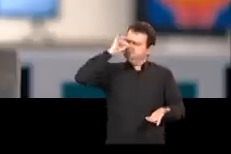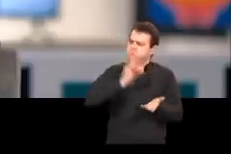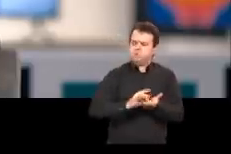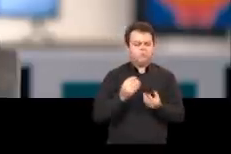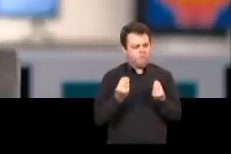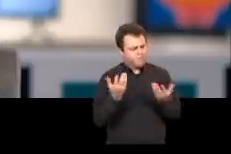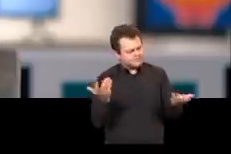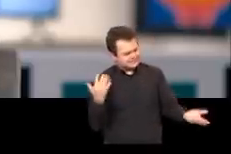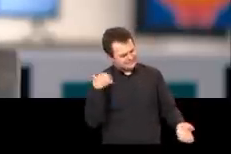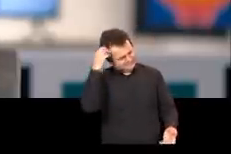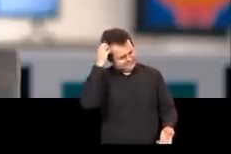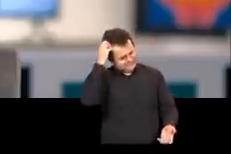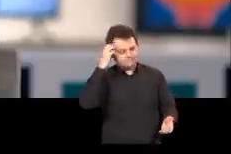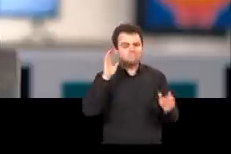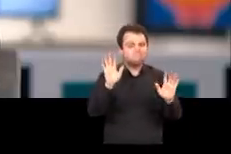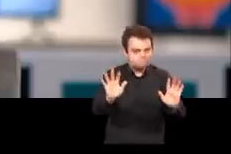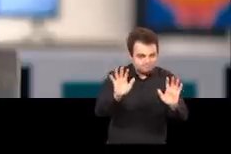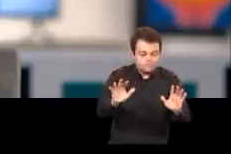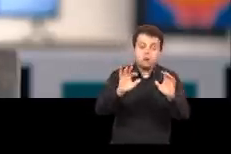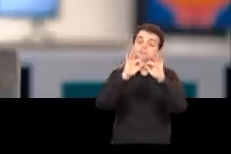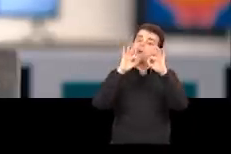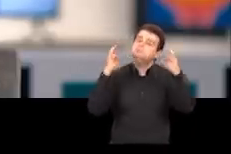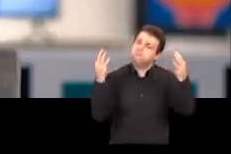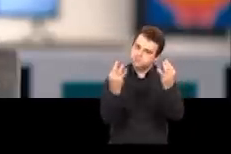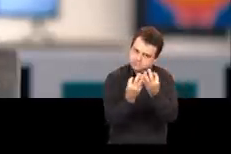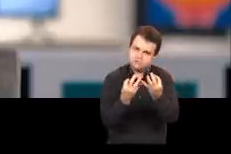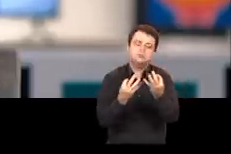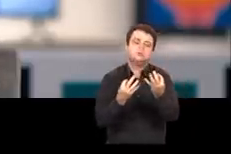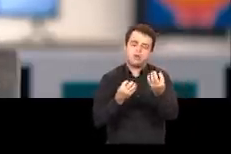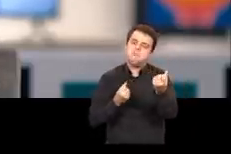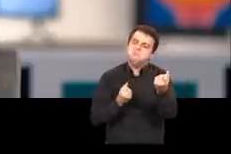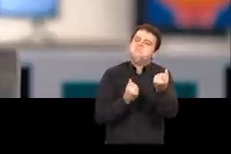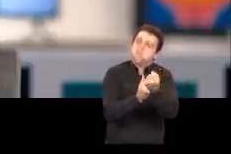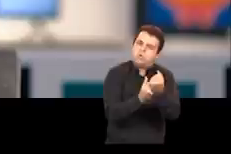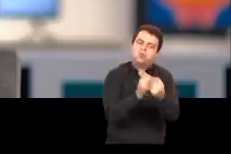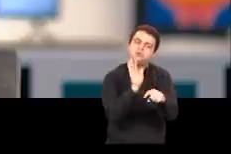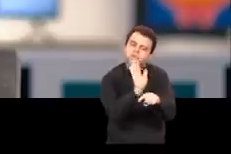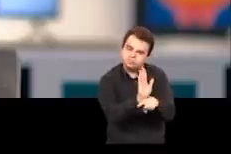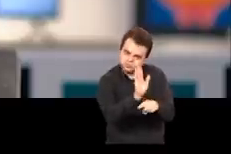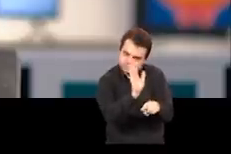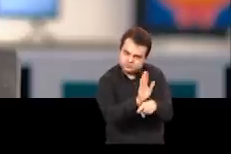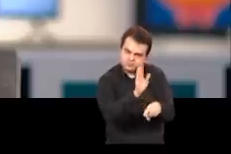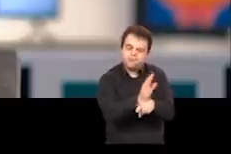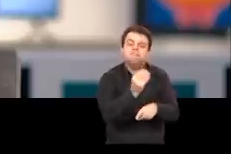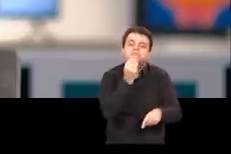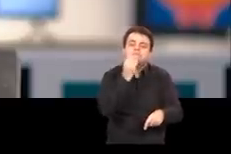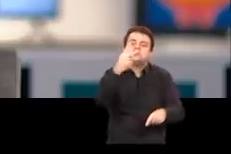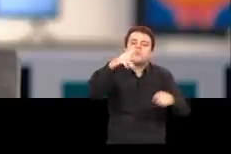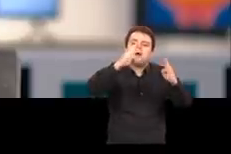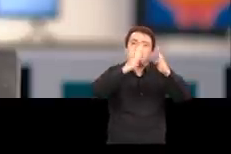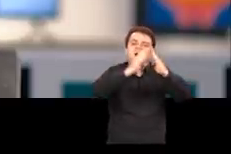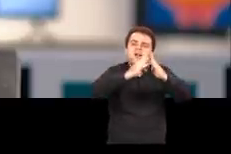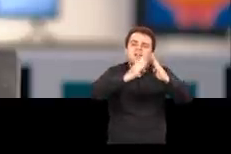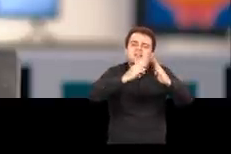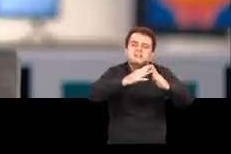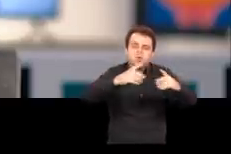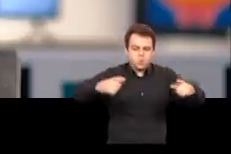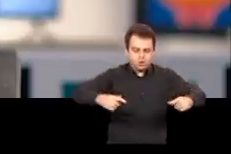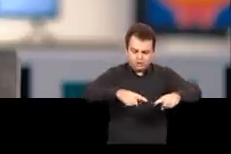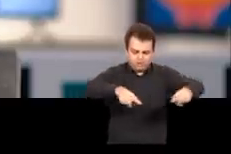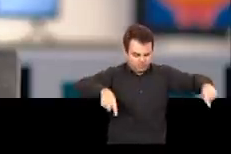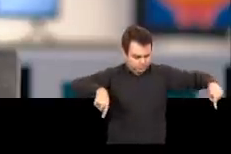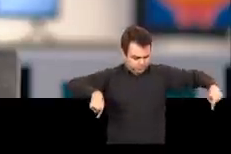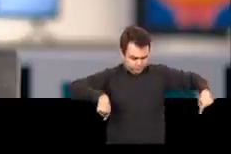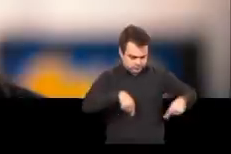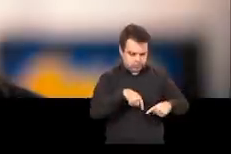Bem, você vai precisar do apoio da sua família para que em casa seja reservado um espaço onde você possa se dedicar